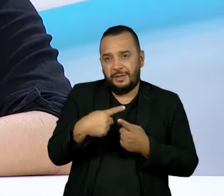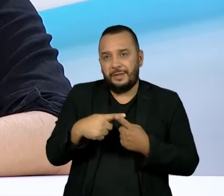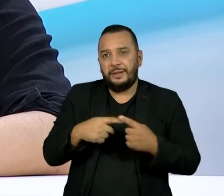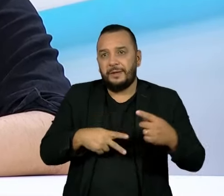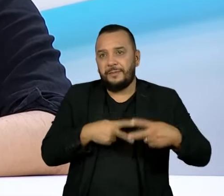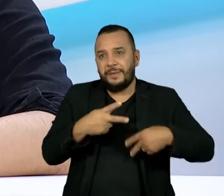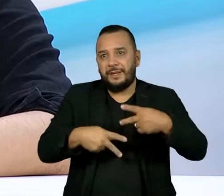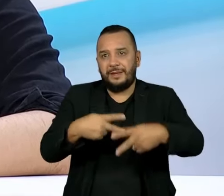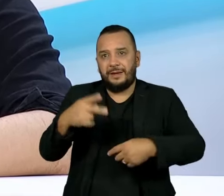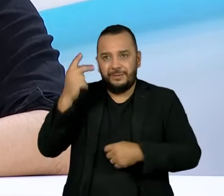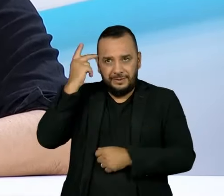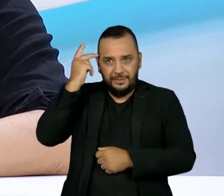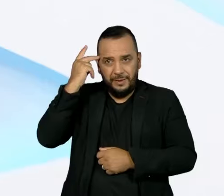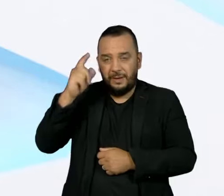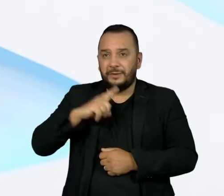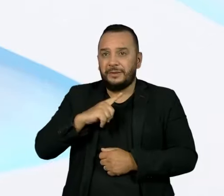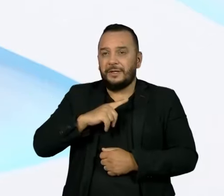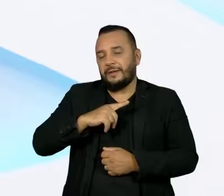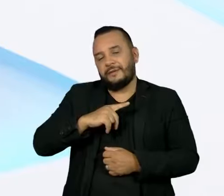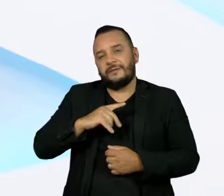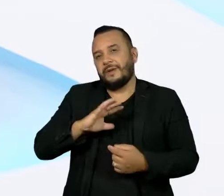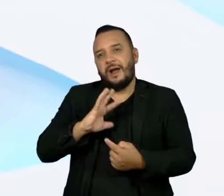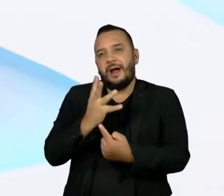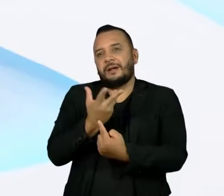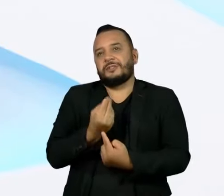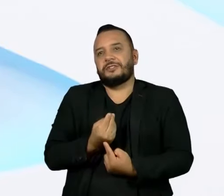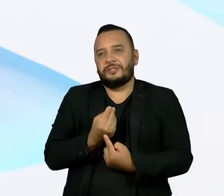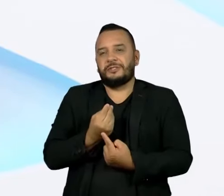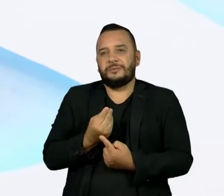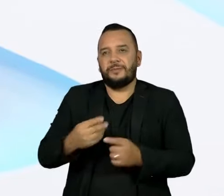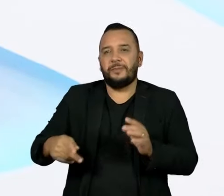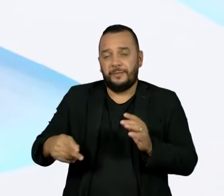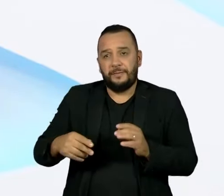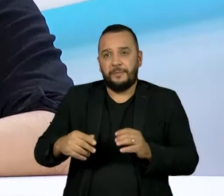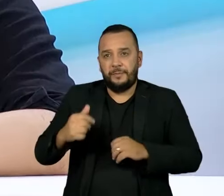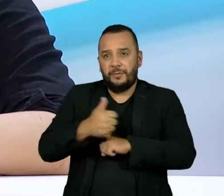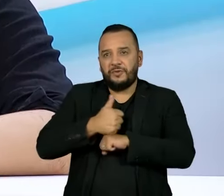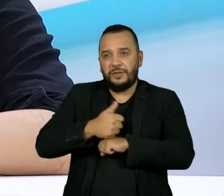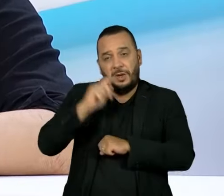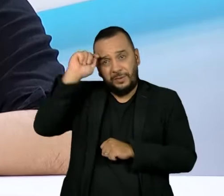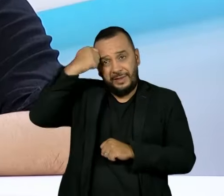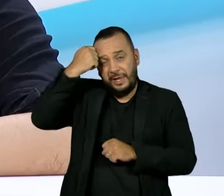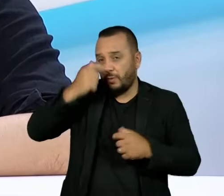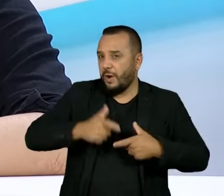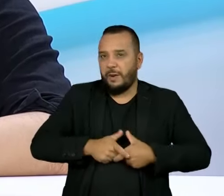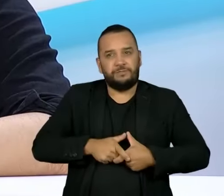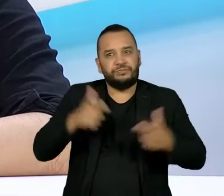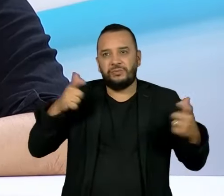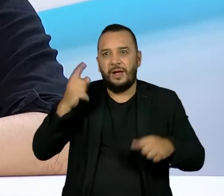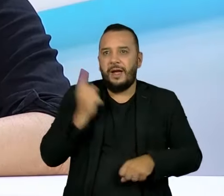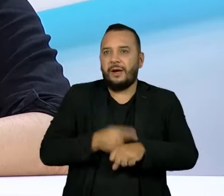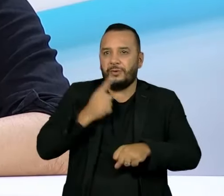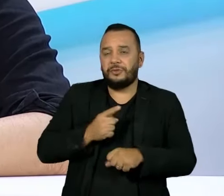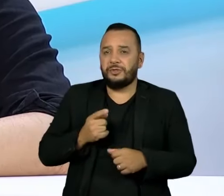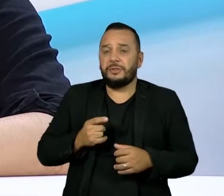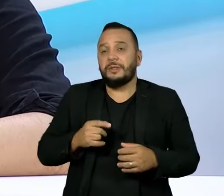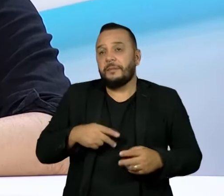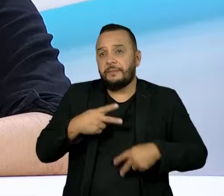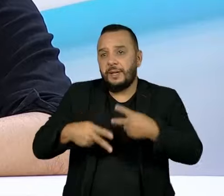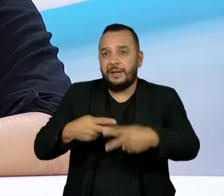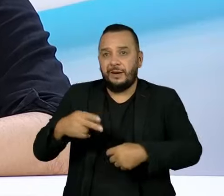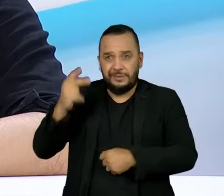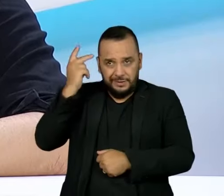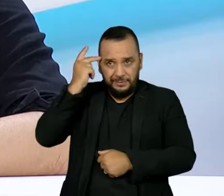teve o maior número de artistas não brancos na história, né? Qual legado você acha que essa exposição deixou, né? A última Bienal de São